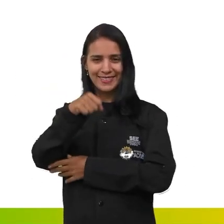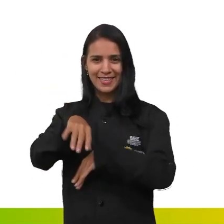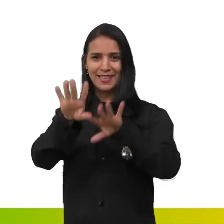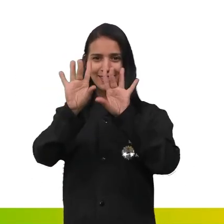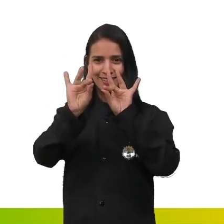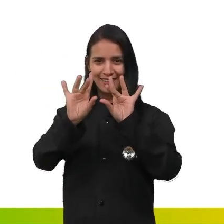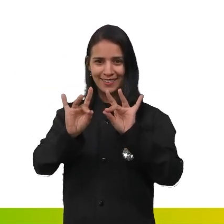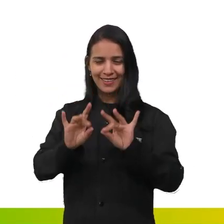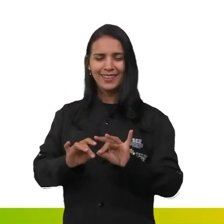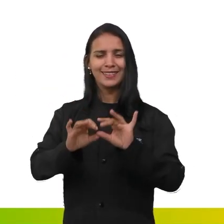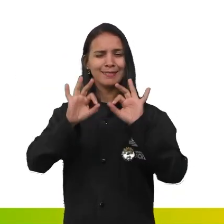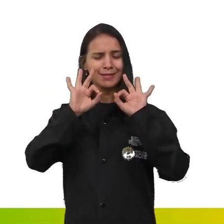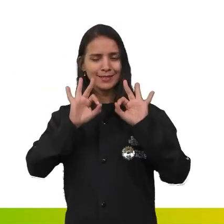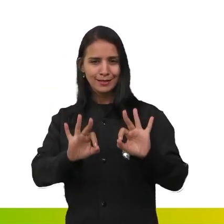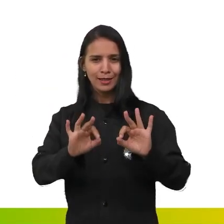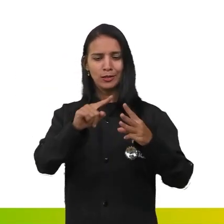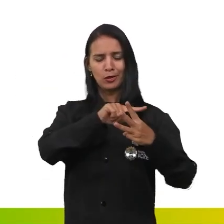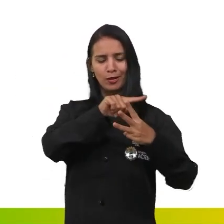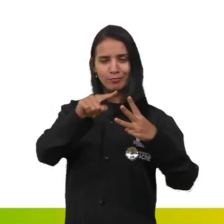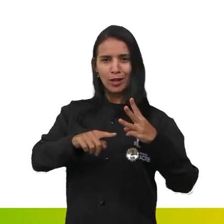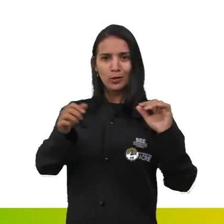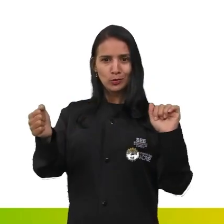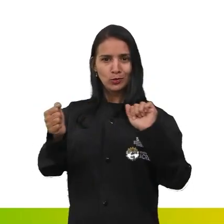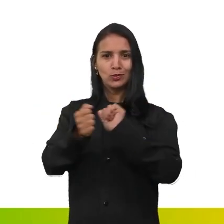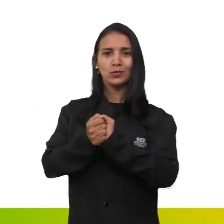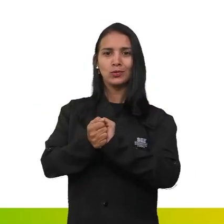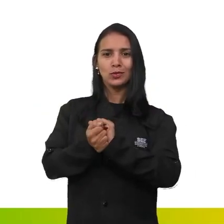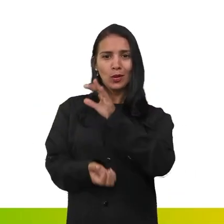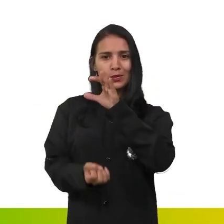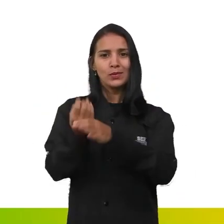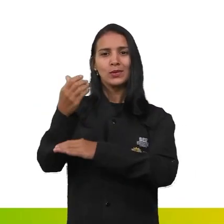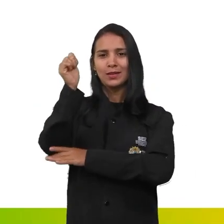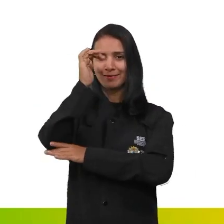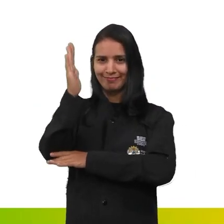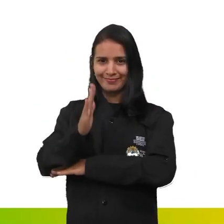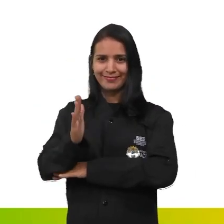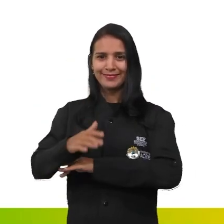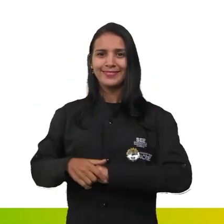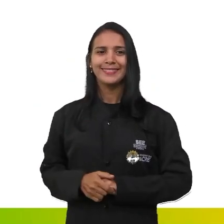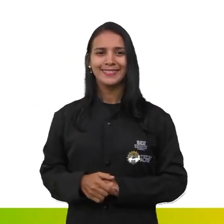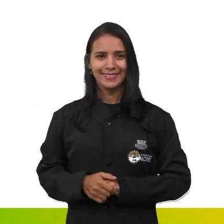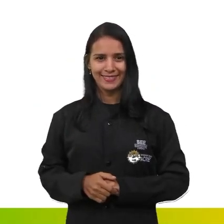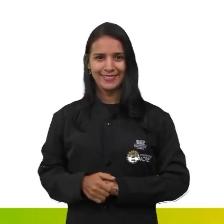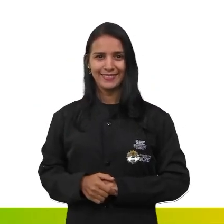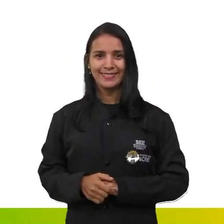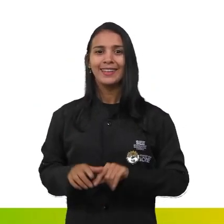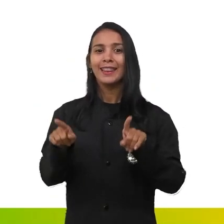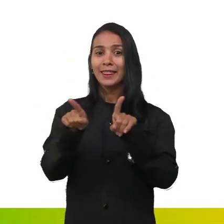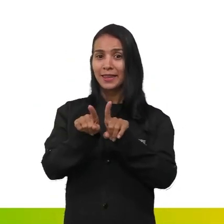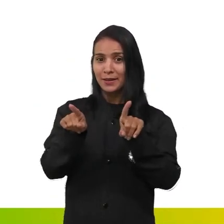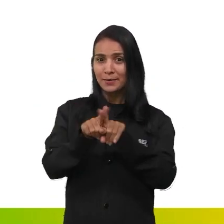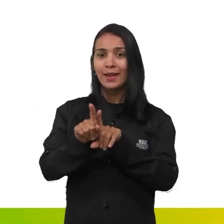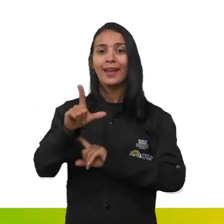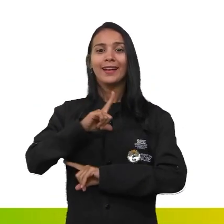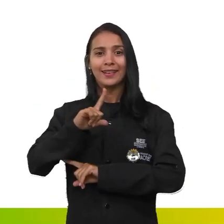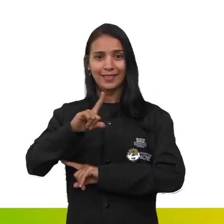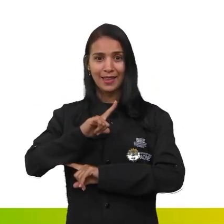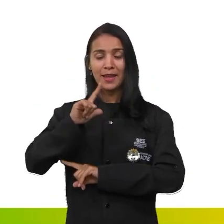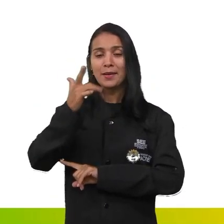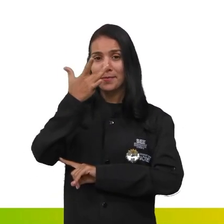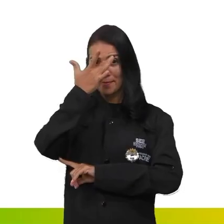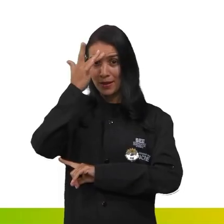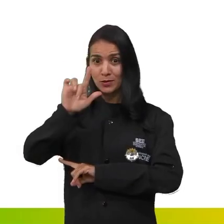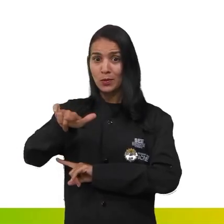por Darcy Ribeiro em O Povo Brasileiro. E também a gente tem a presença de imigrantes aí de